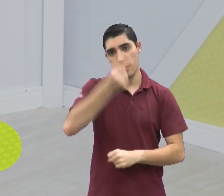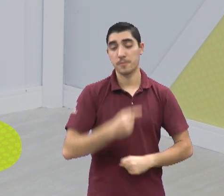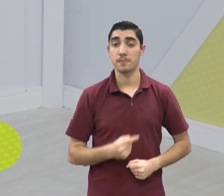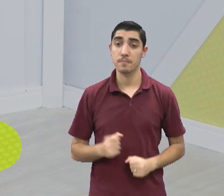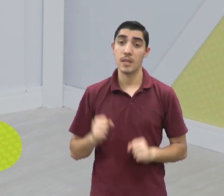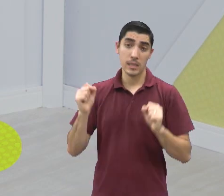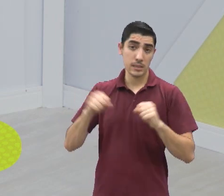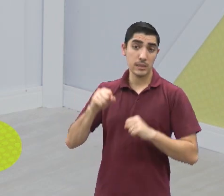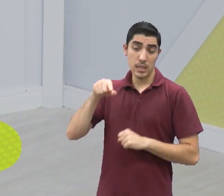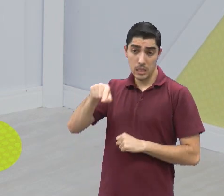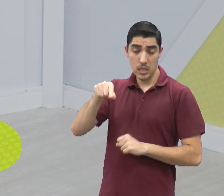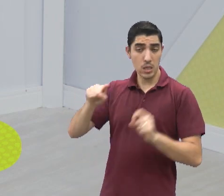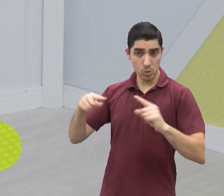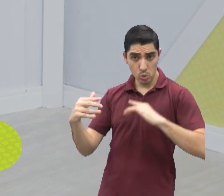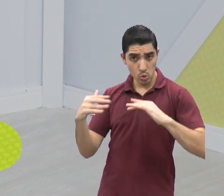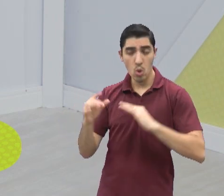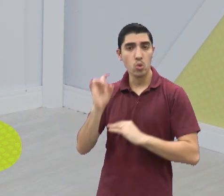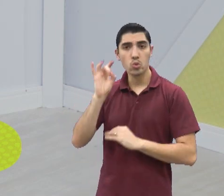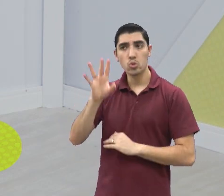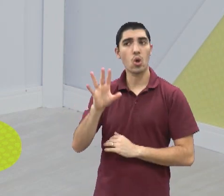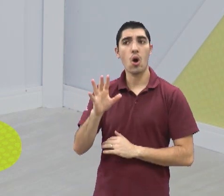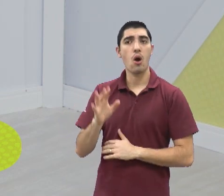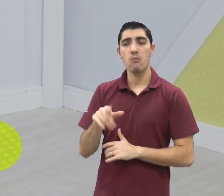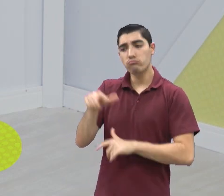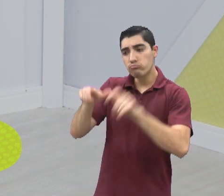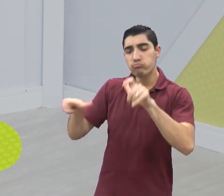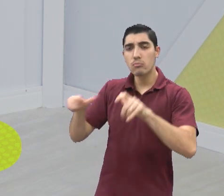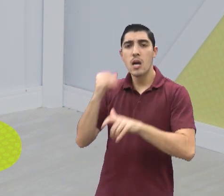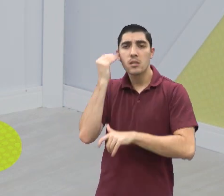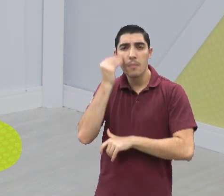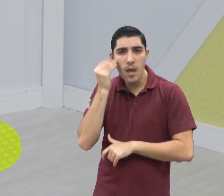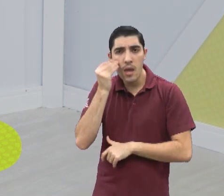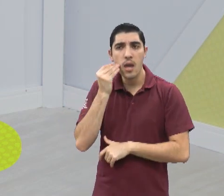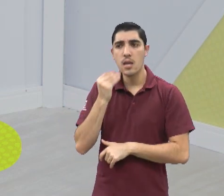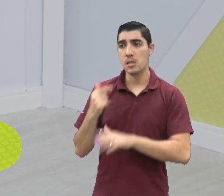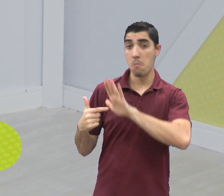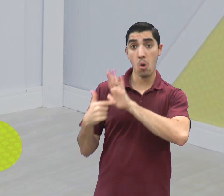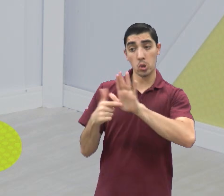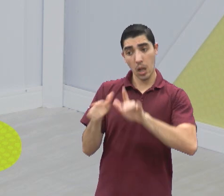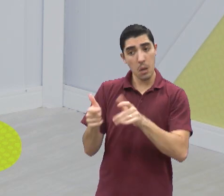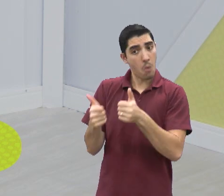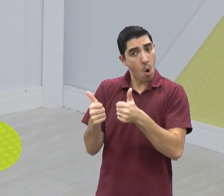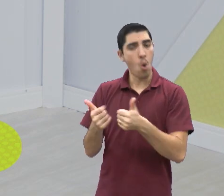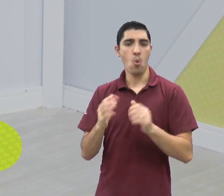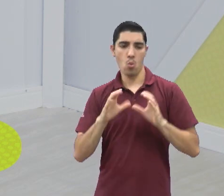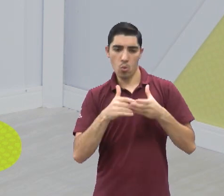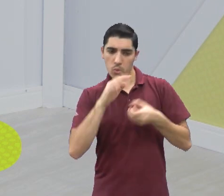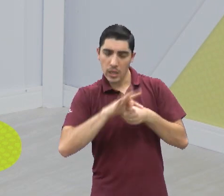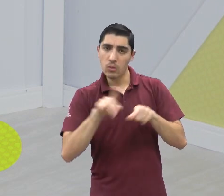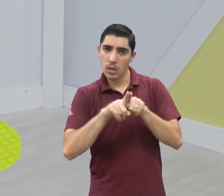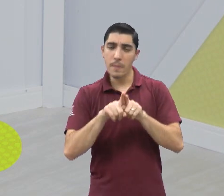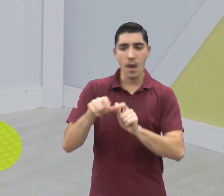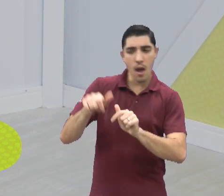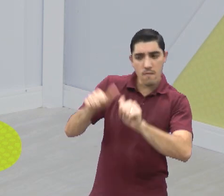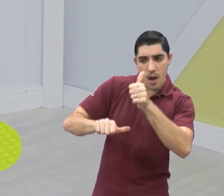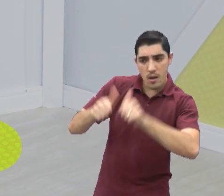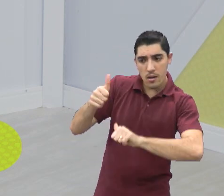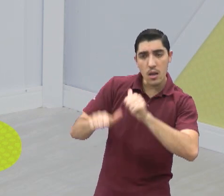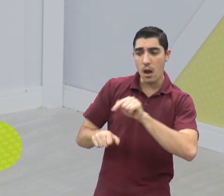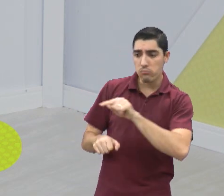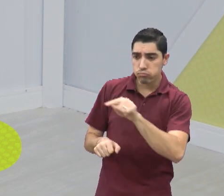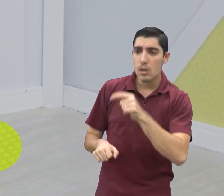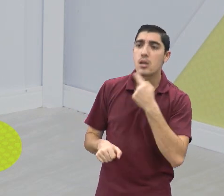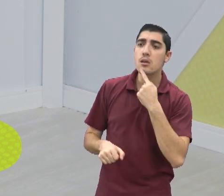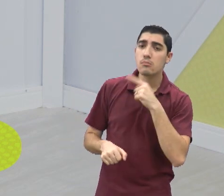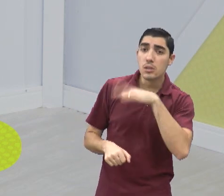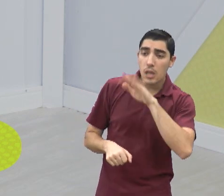jogo também para mostrar o que tem de melhor aí tanto a comissão técnica, os meninos, tirar proveito aí, fazer uma boa partida, não entregar os